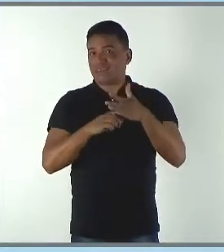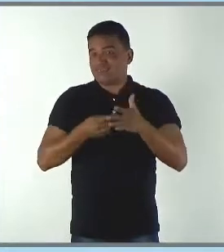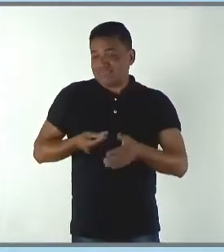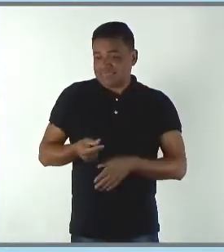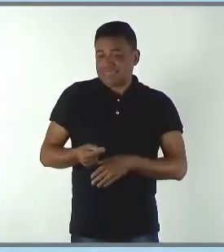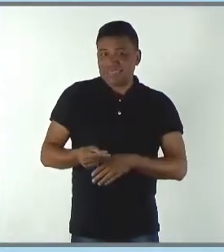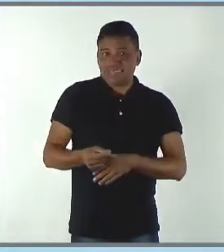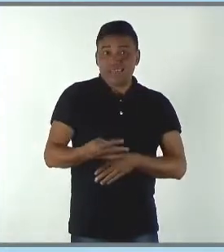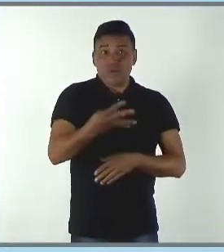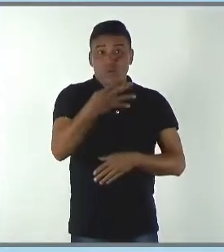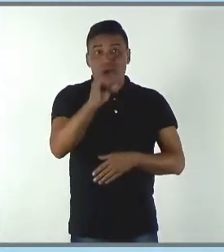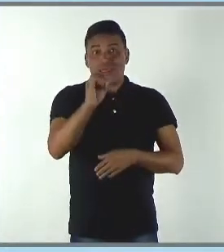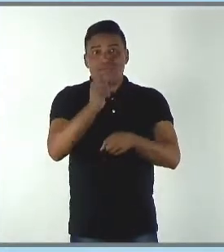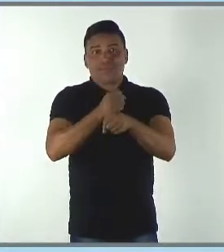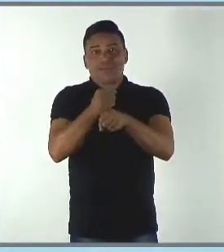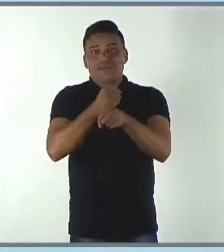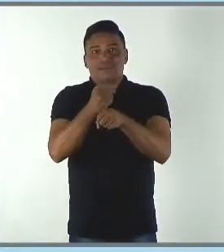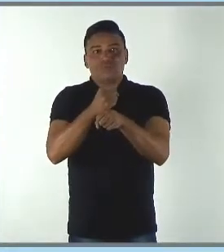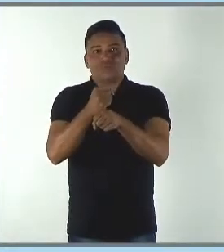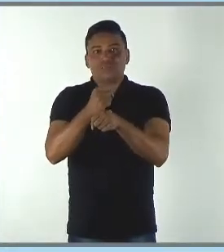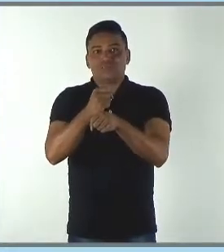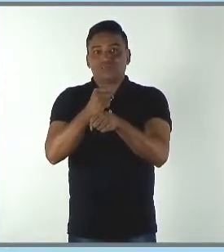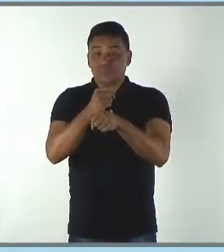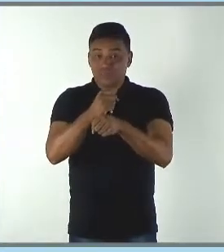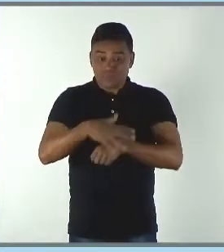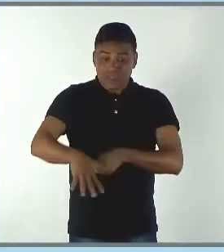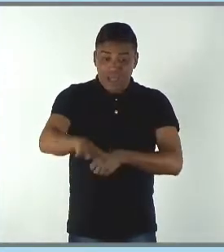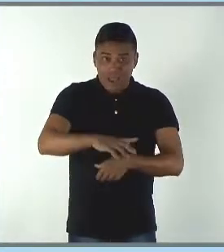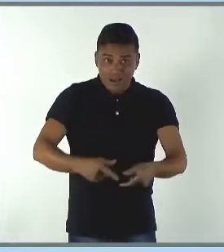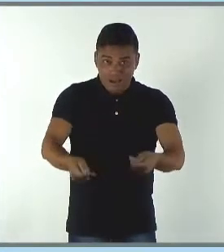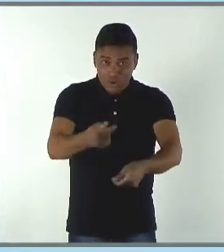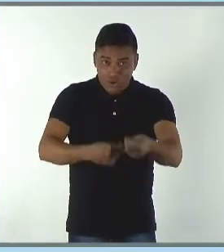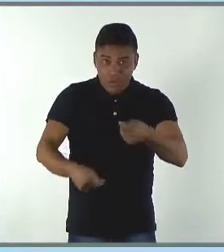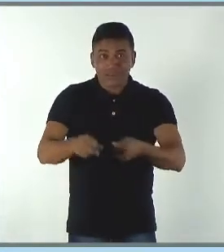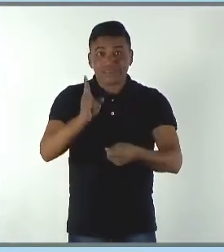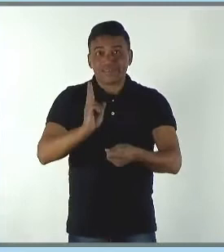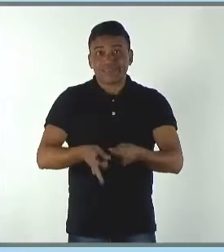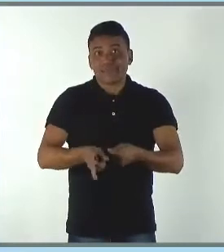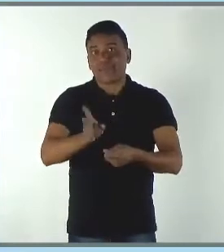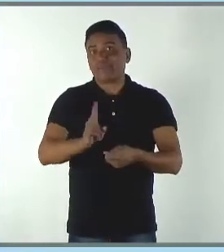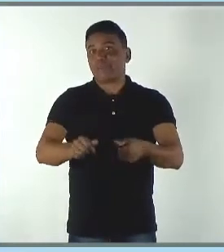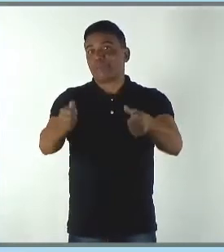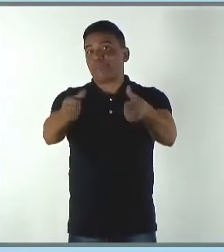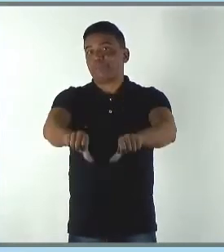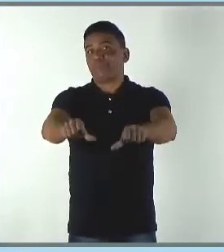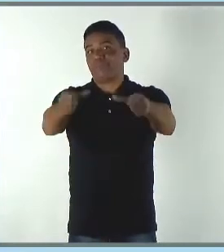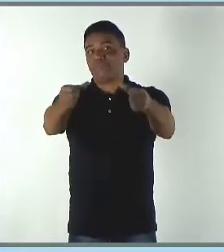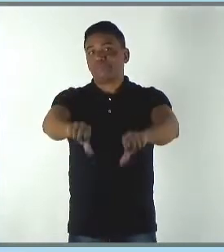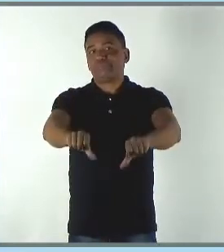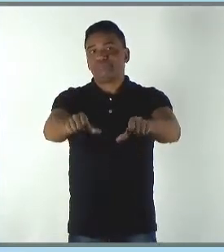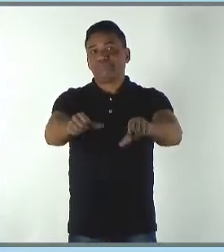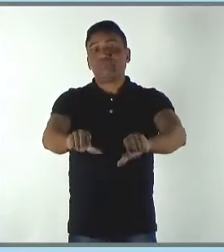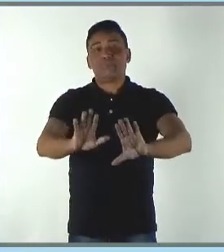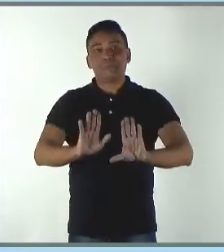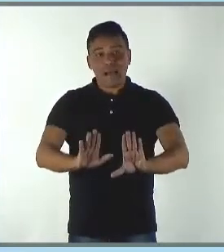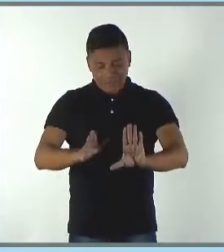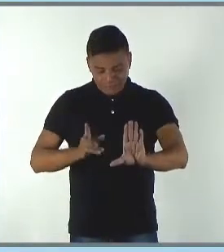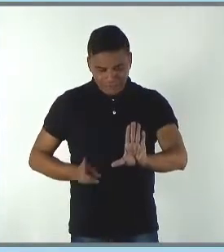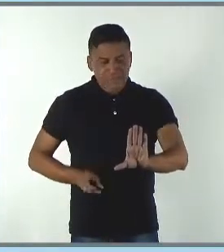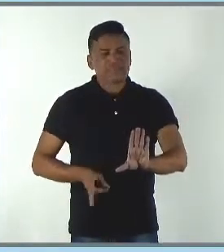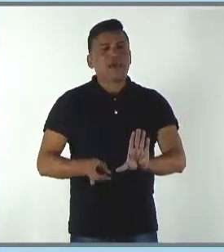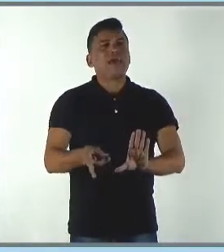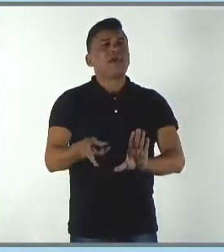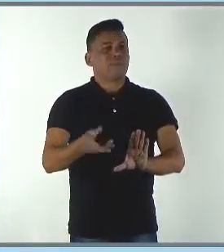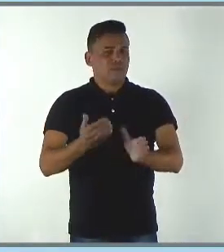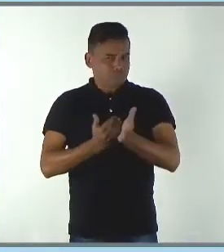num cenário econômico, como nós vimos, que é quase sempre desfavorável. Né? Quase sempre desfavorável. Entretanto, ela está aí, assim como tantas